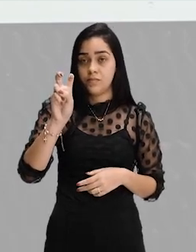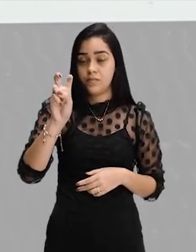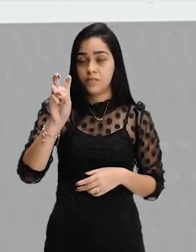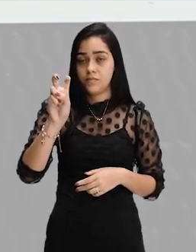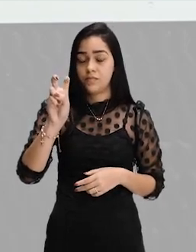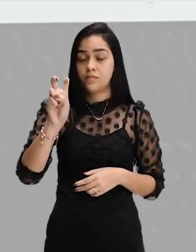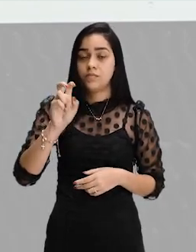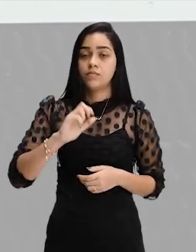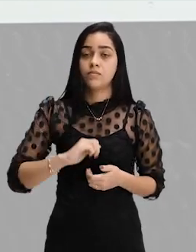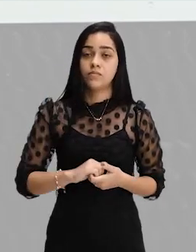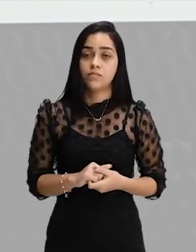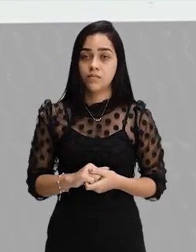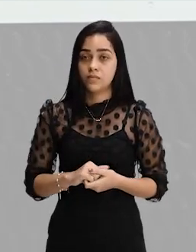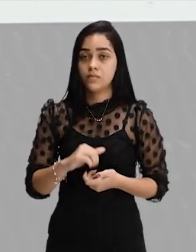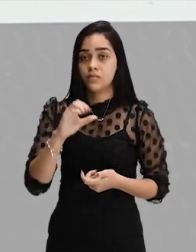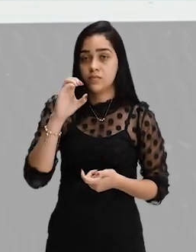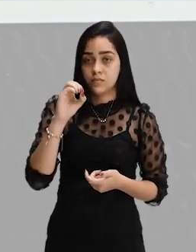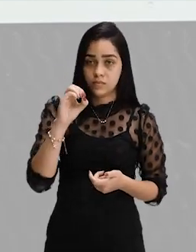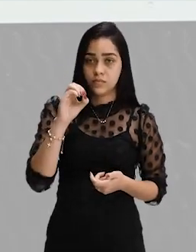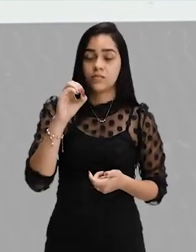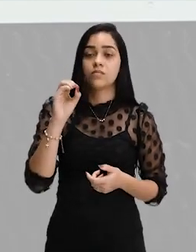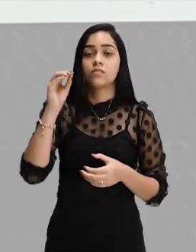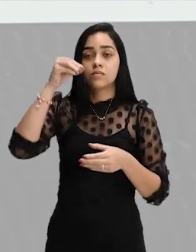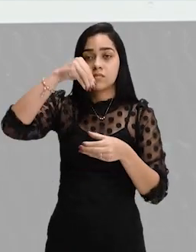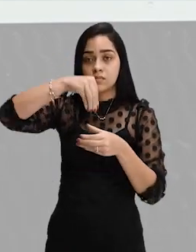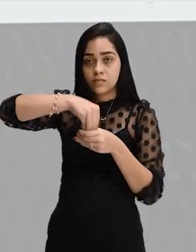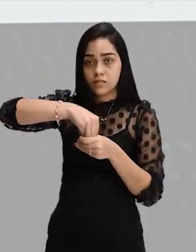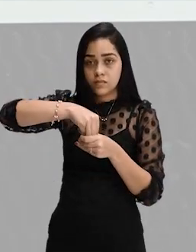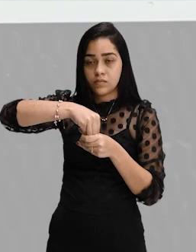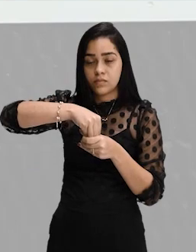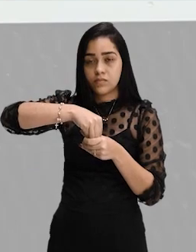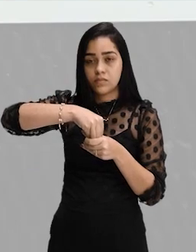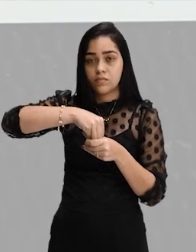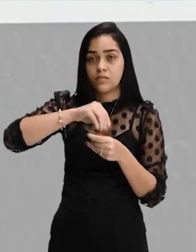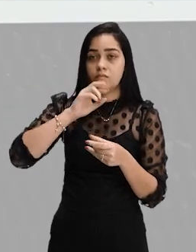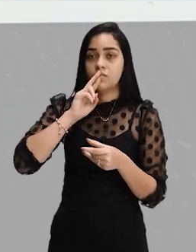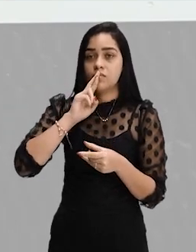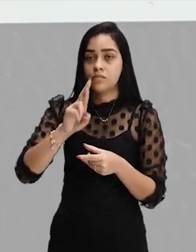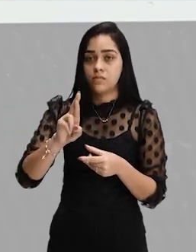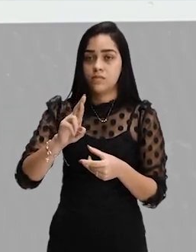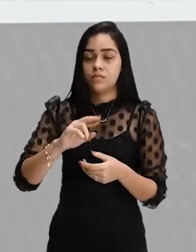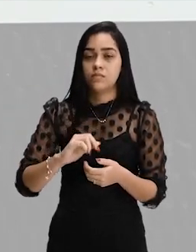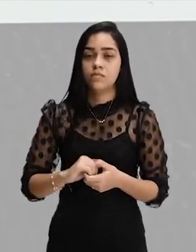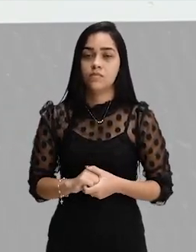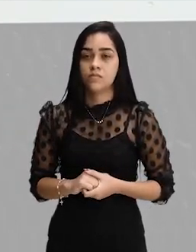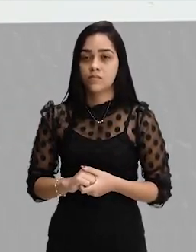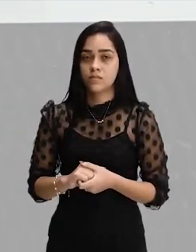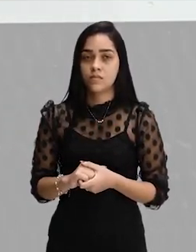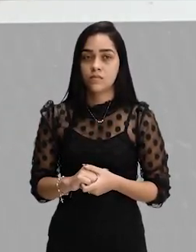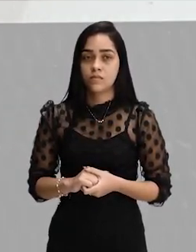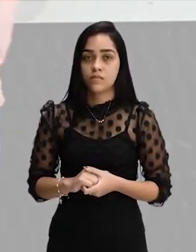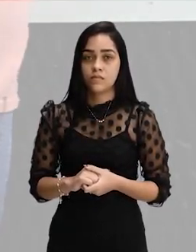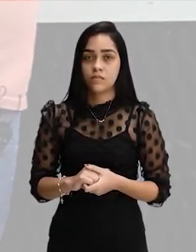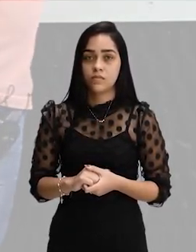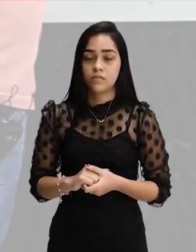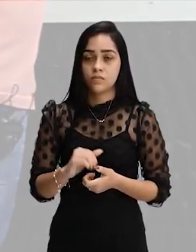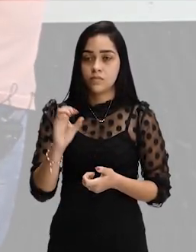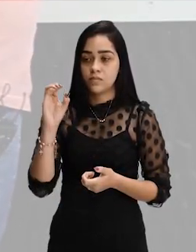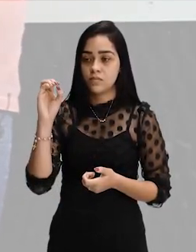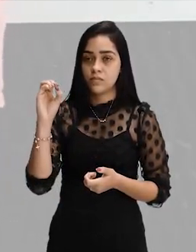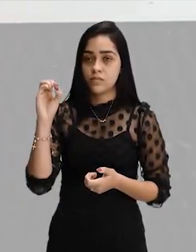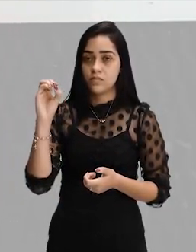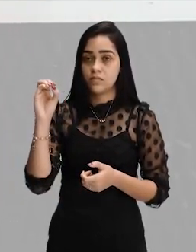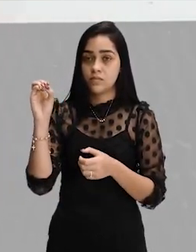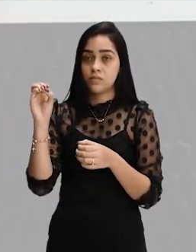serve, o zero da função faz parte da solução da sua inequação, então eu tenho que colocar uma bolinha